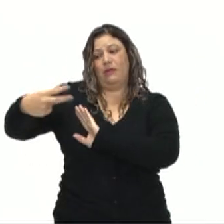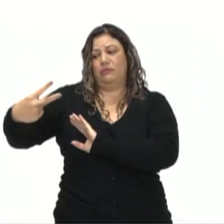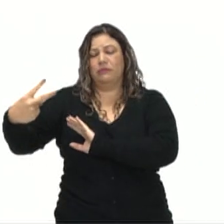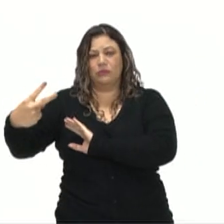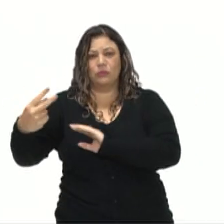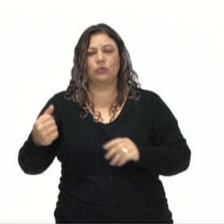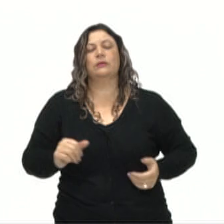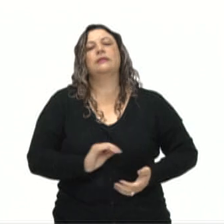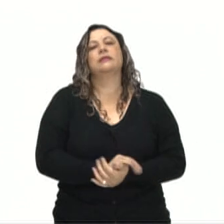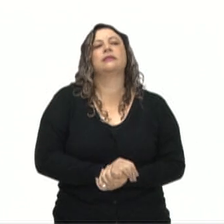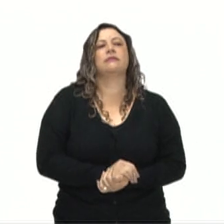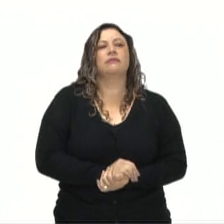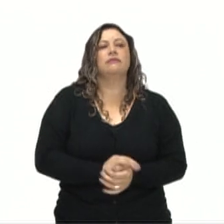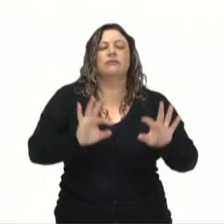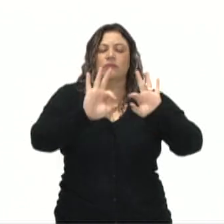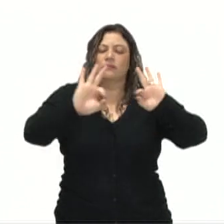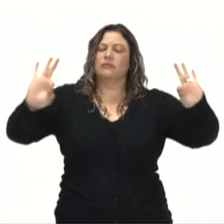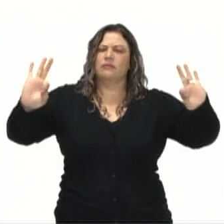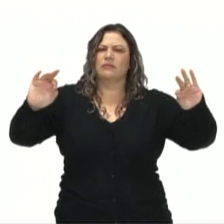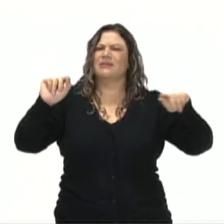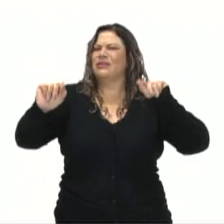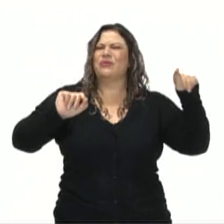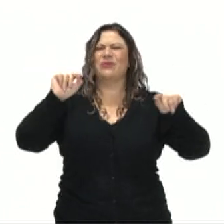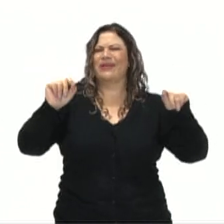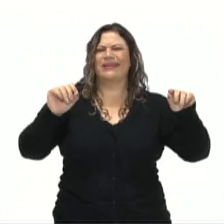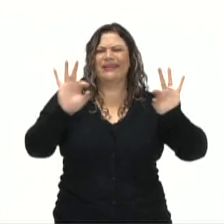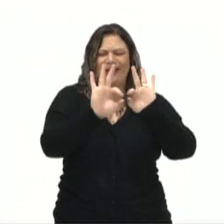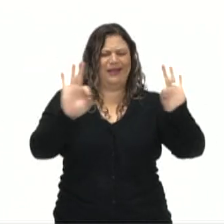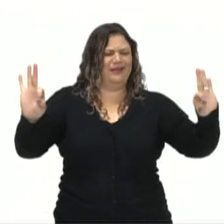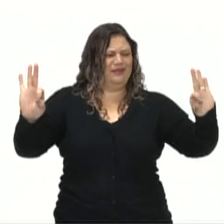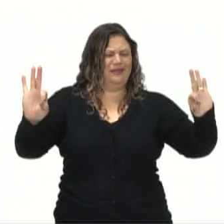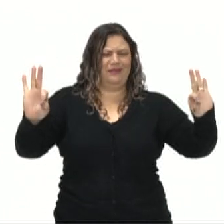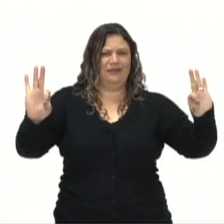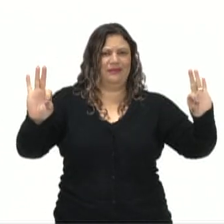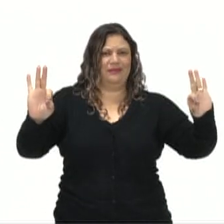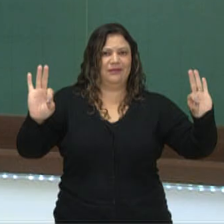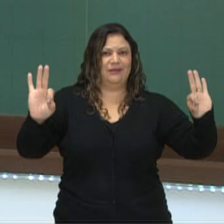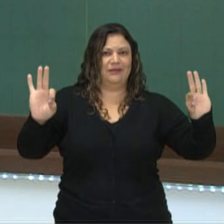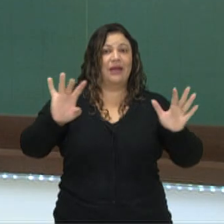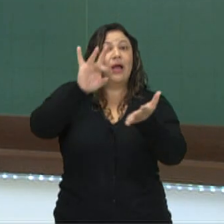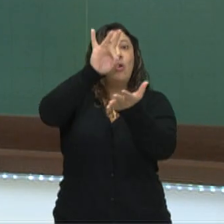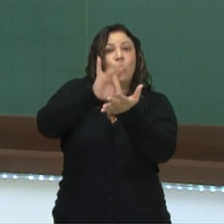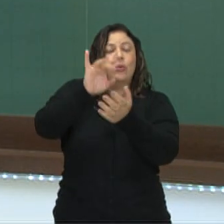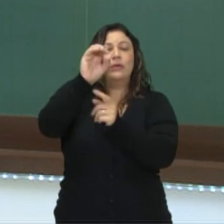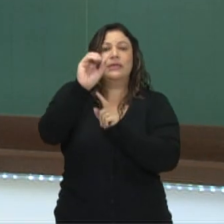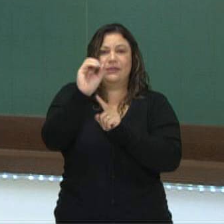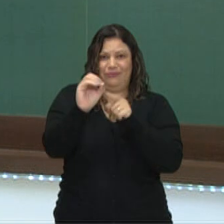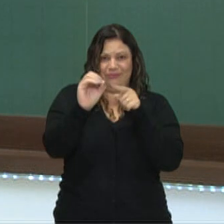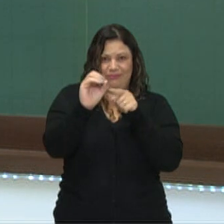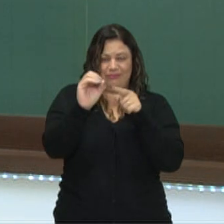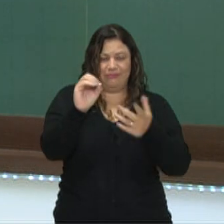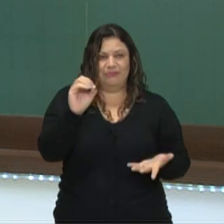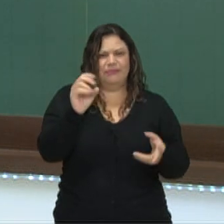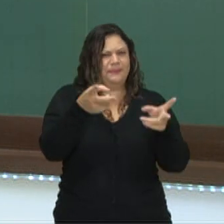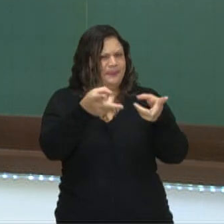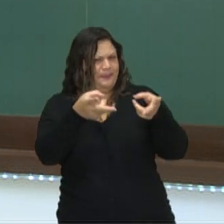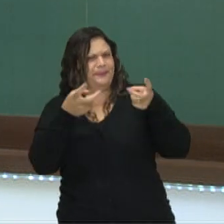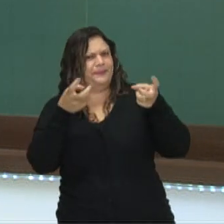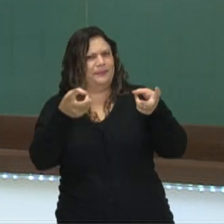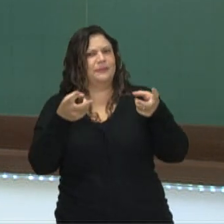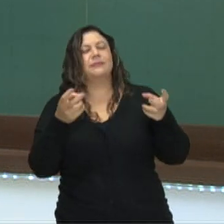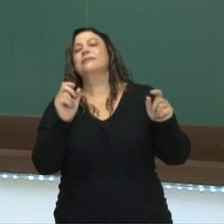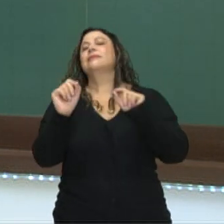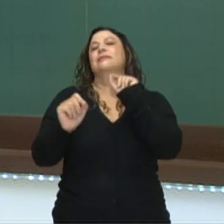aqui para vocês, qual que é a distância dela até a origem? A origem é o zero, né? Nós podemos perceber que a distância é